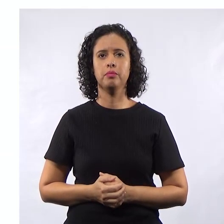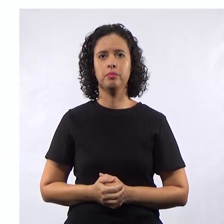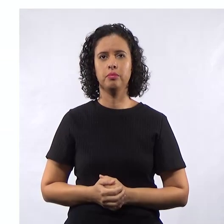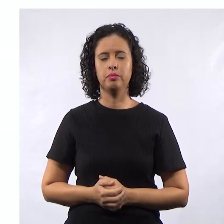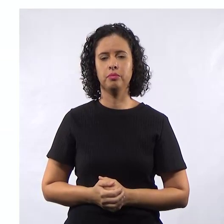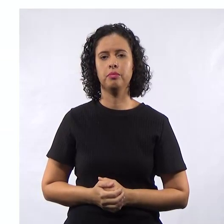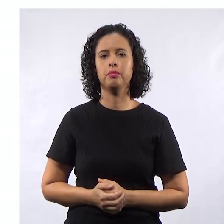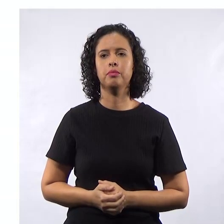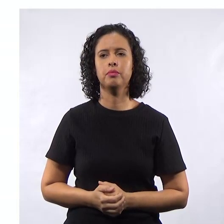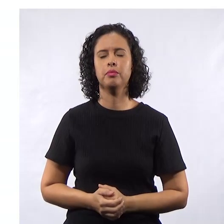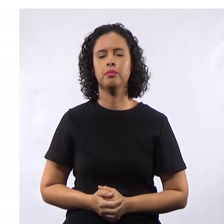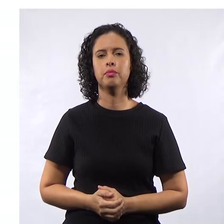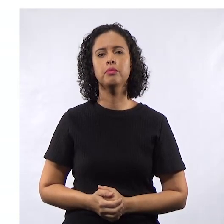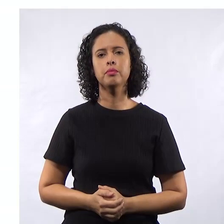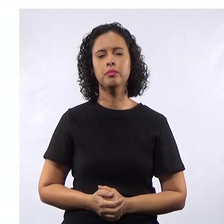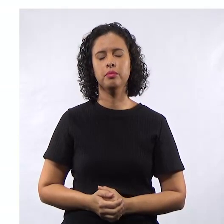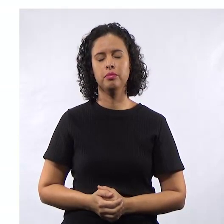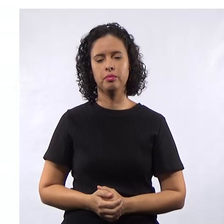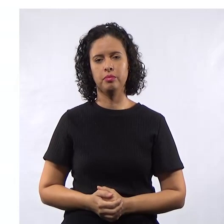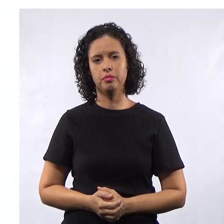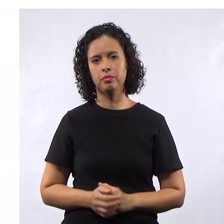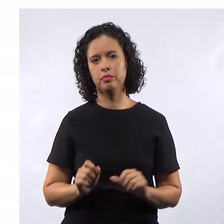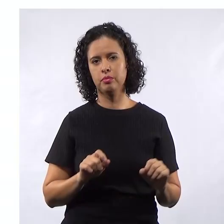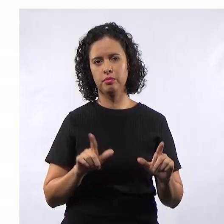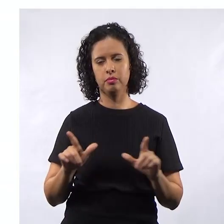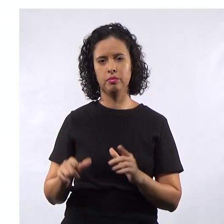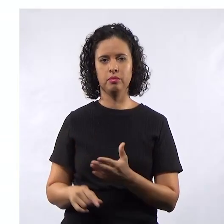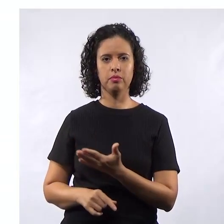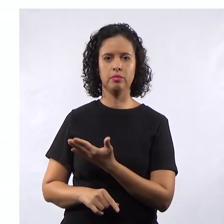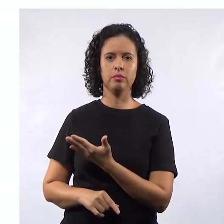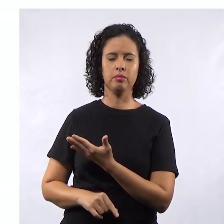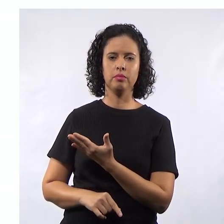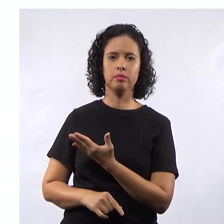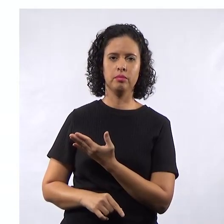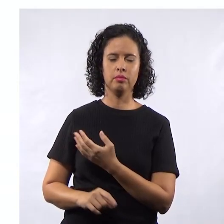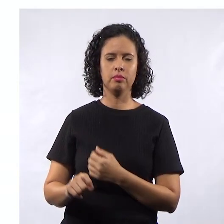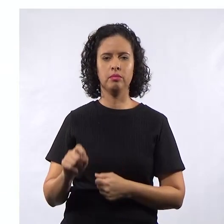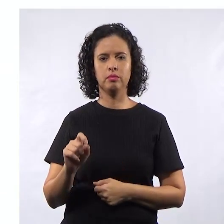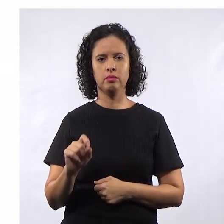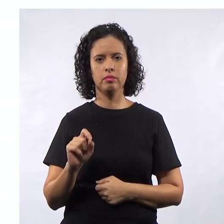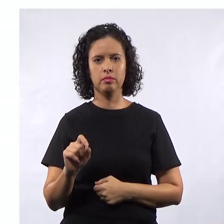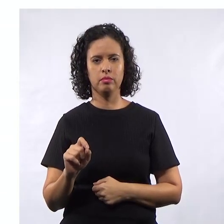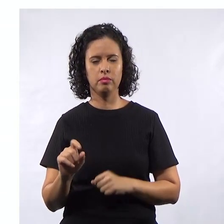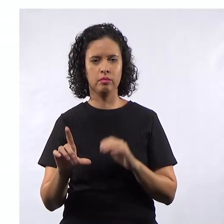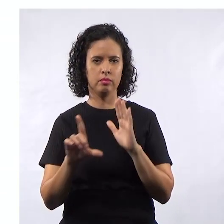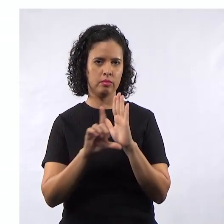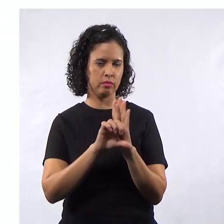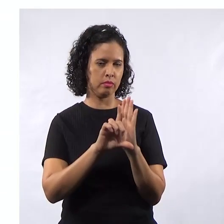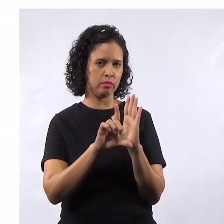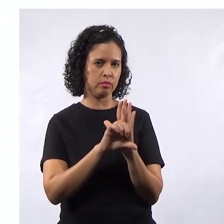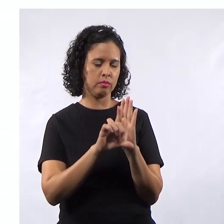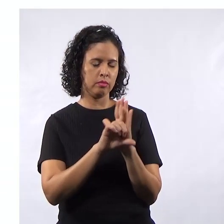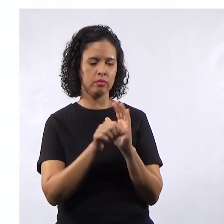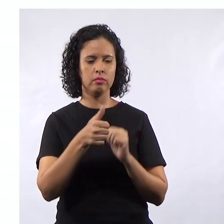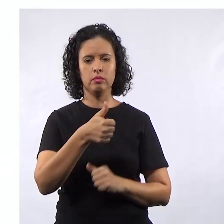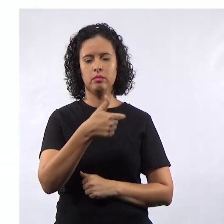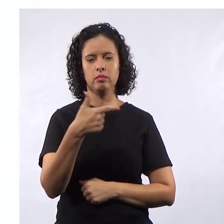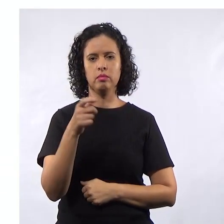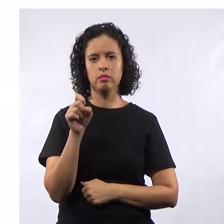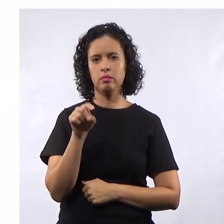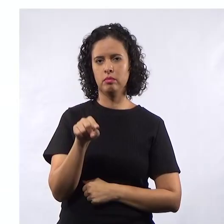E aqui, pessoal, não menos importante, eu trouxe nessa tela aqui para vocês a nossa lei